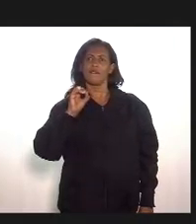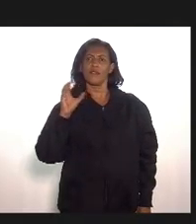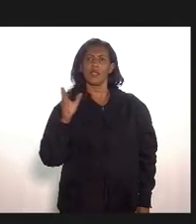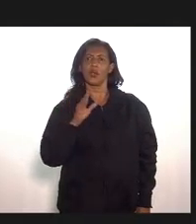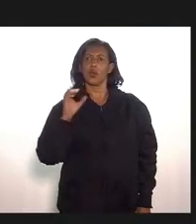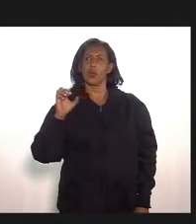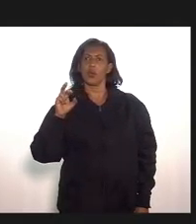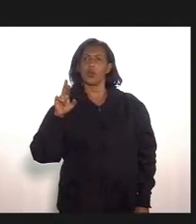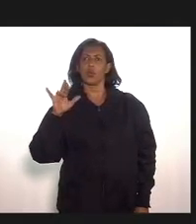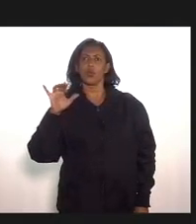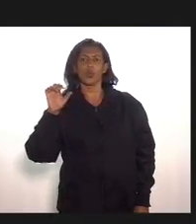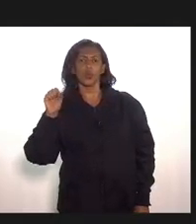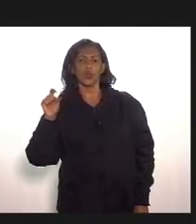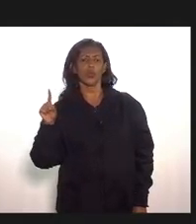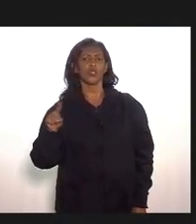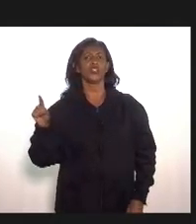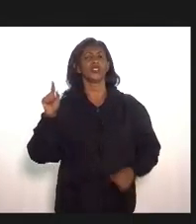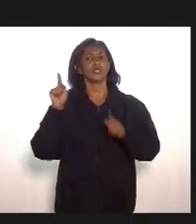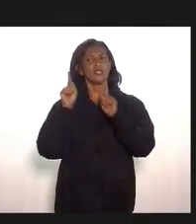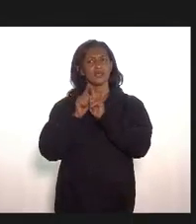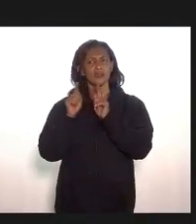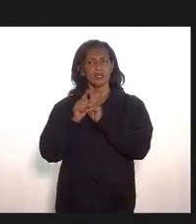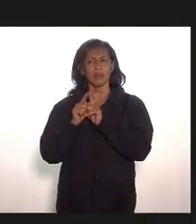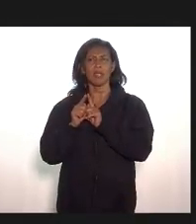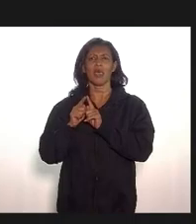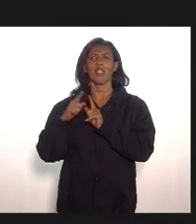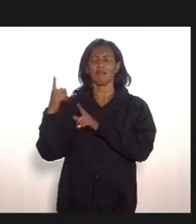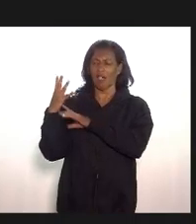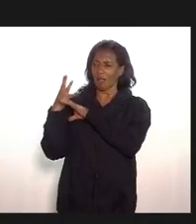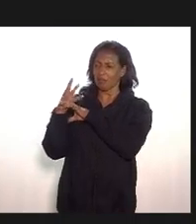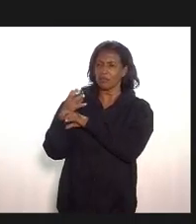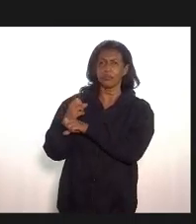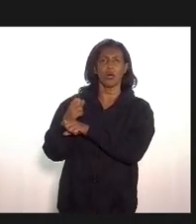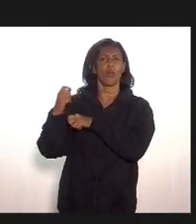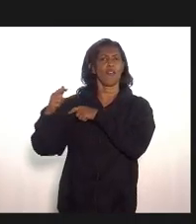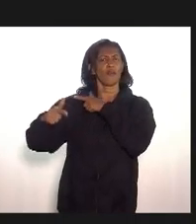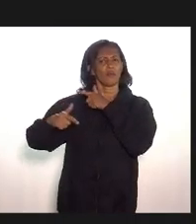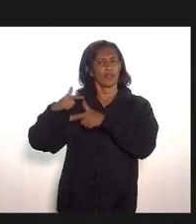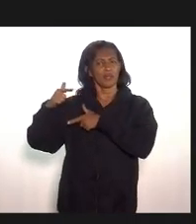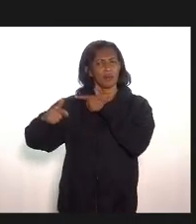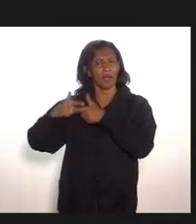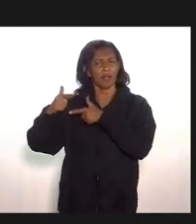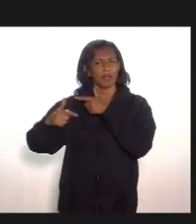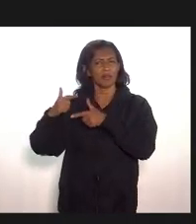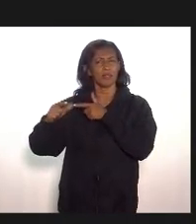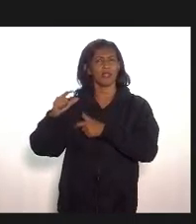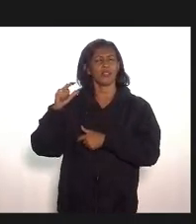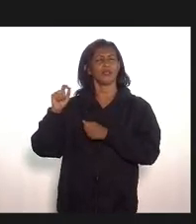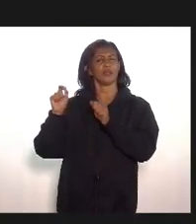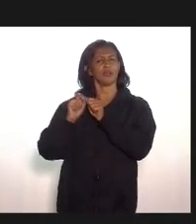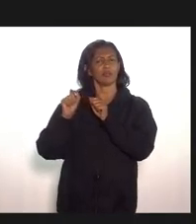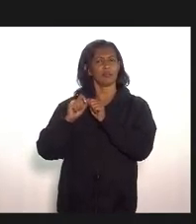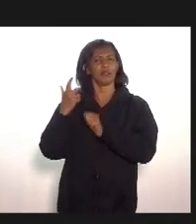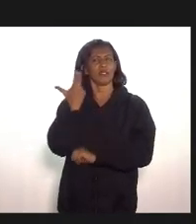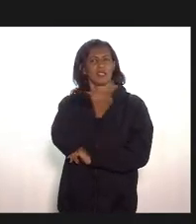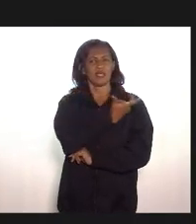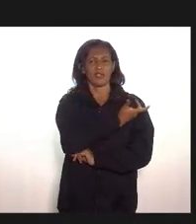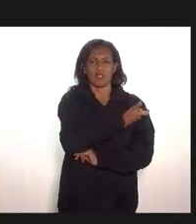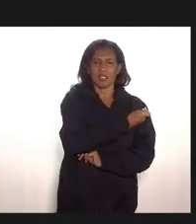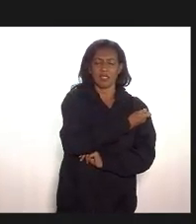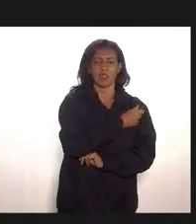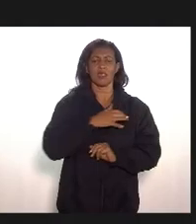mil unidades de vacina a dia. O Rio de Janeiro tem uma logística capaz de entregar a vacina no último cantão, na